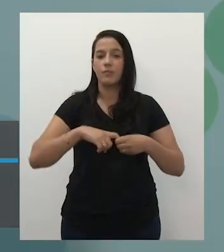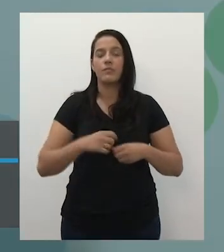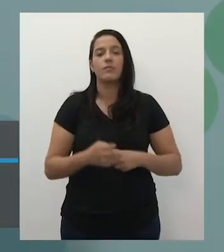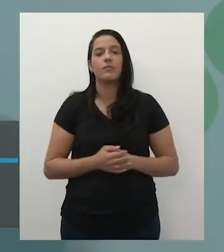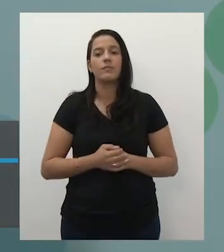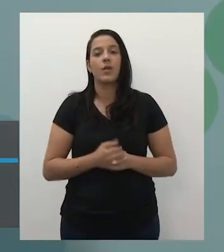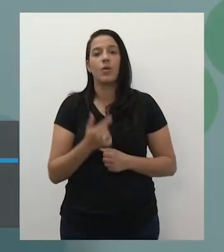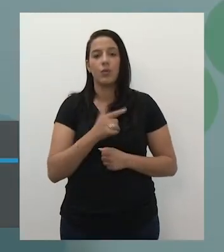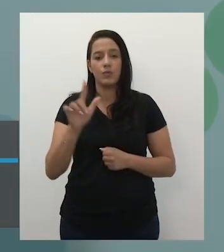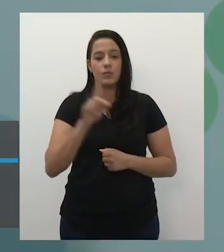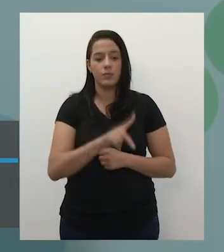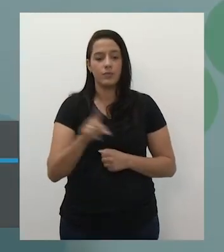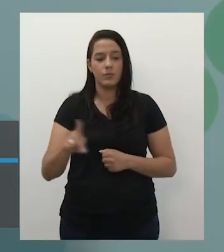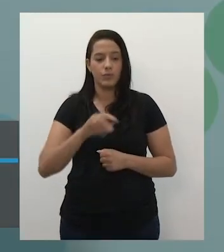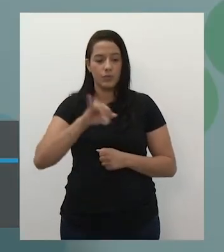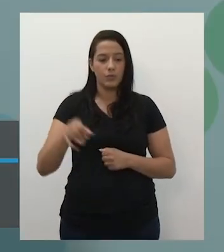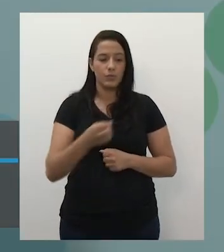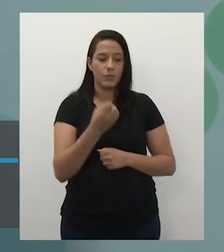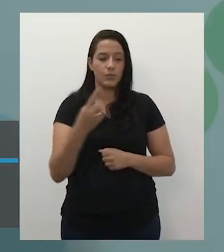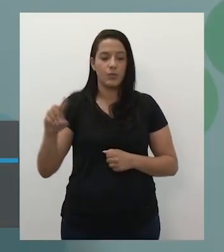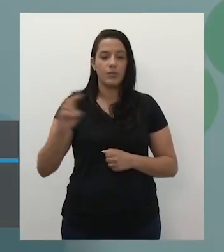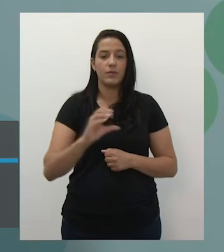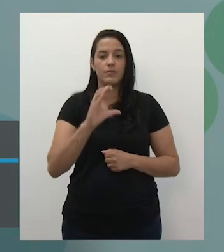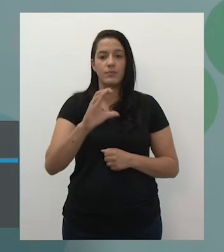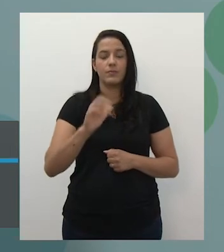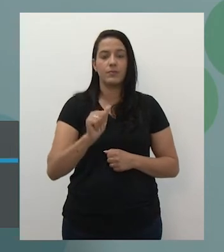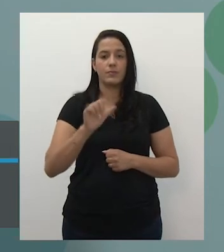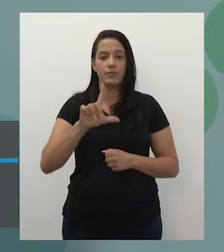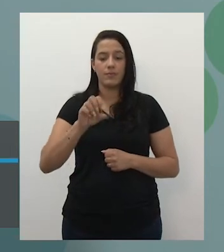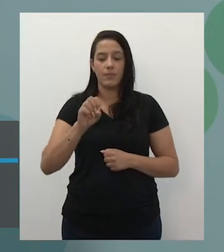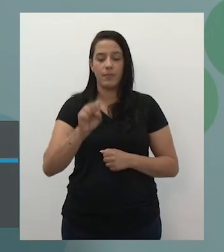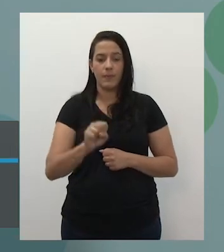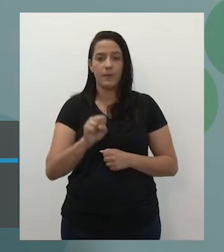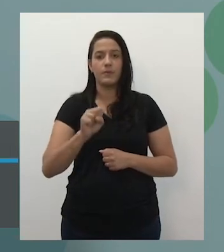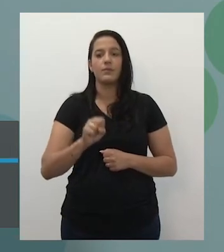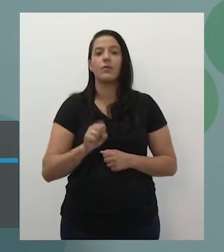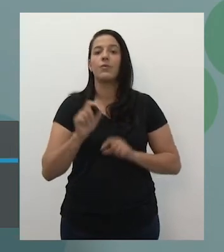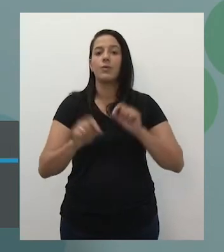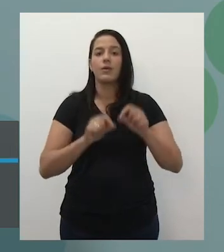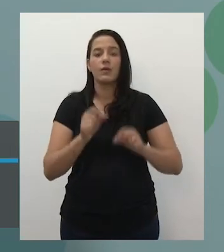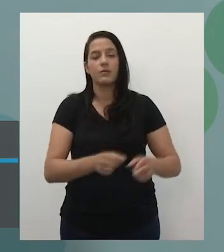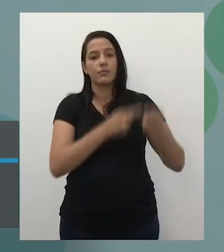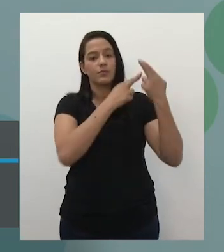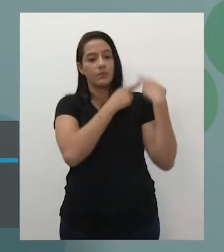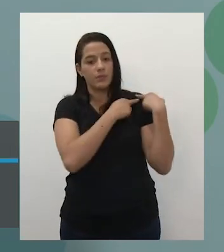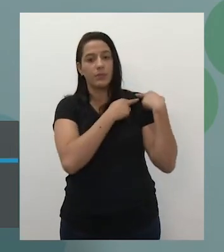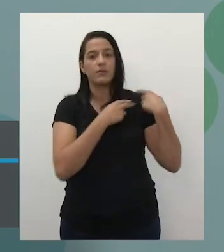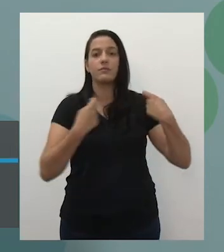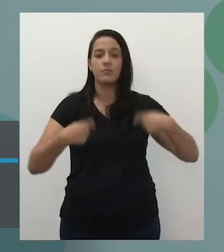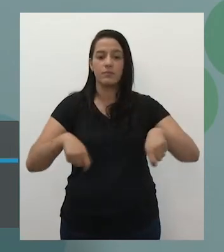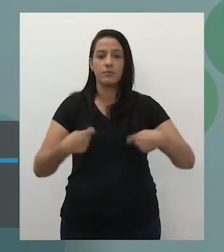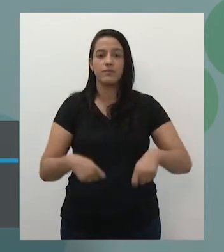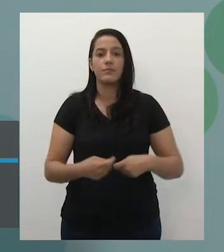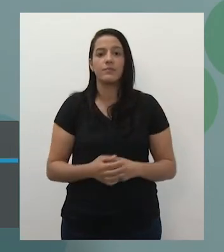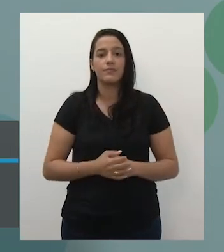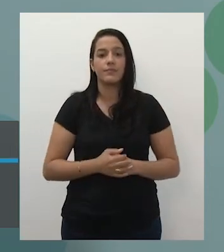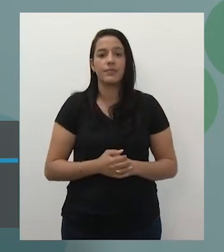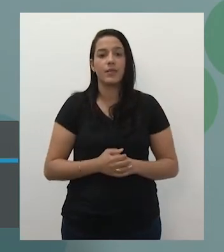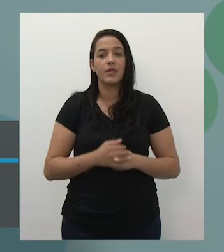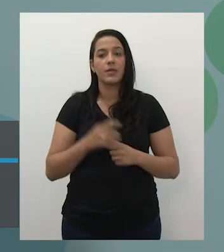né? Várias vezes eu vim falando, por exemplo, da questão do replanejamento, e quando a gente fala de replanejamento, a gente está justamente